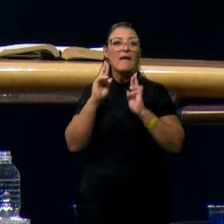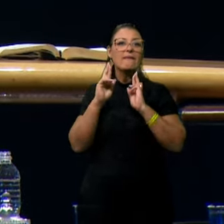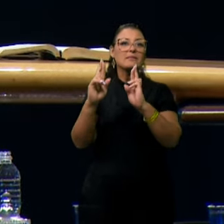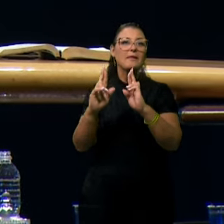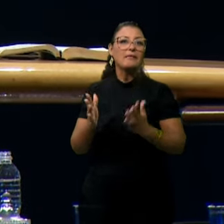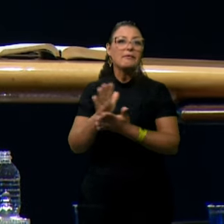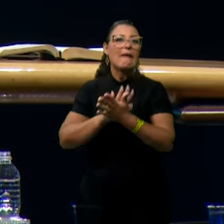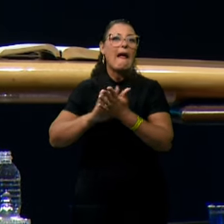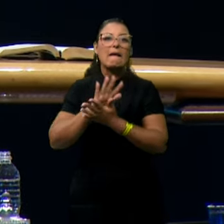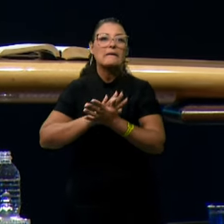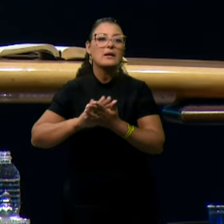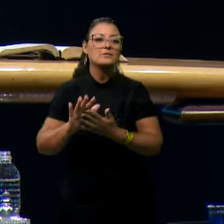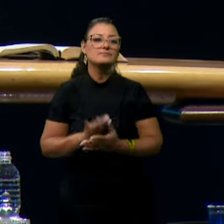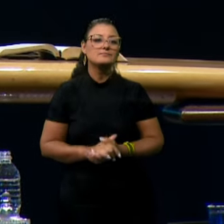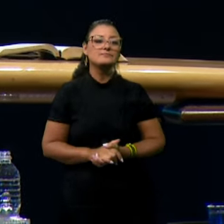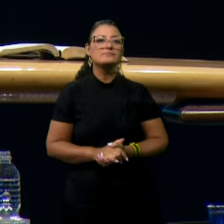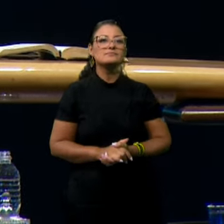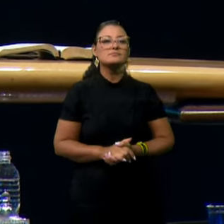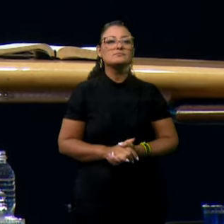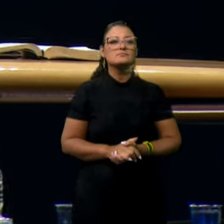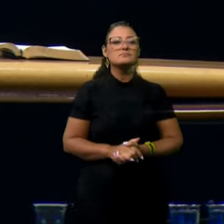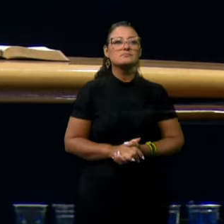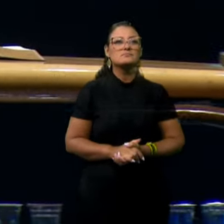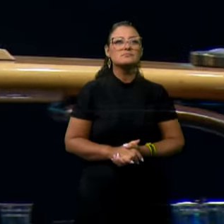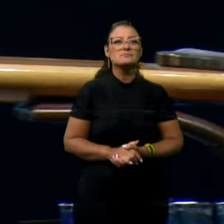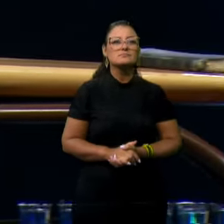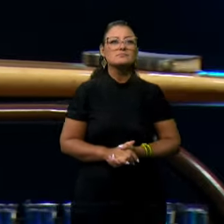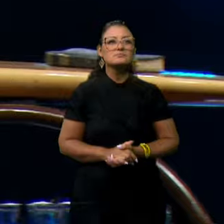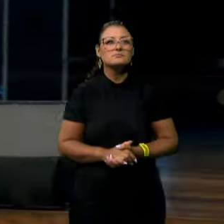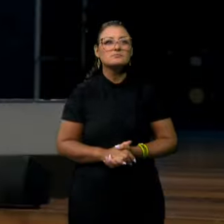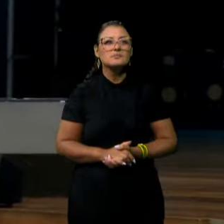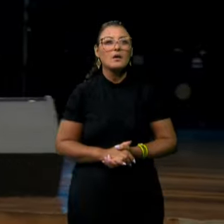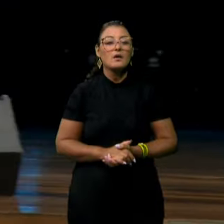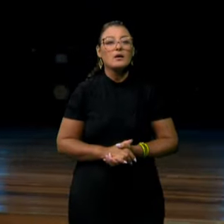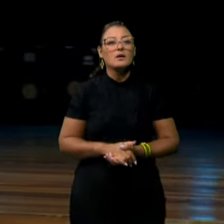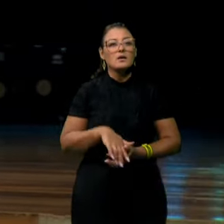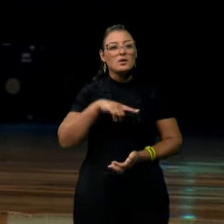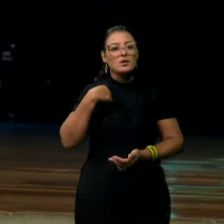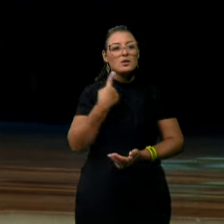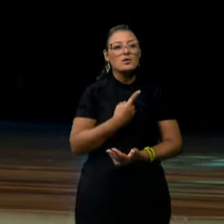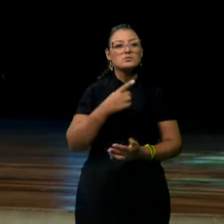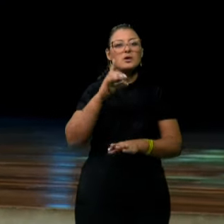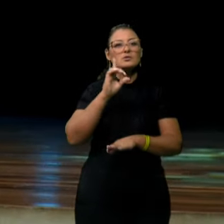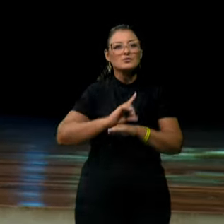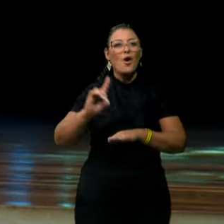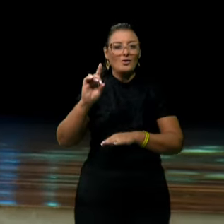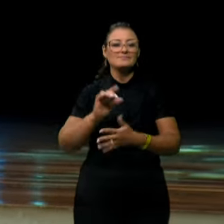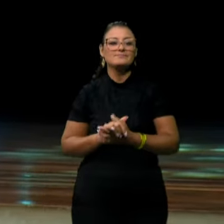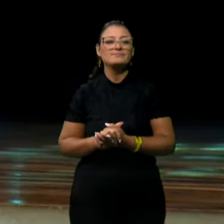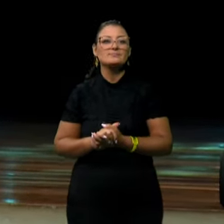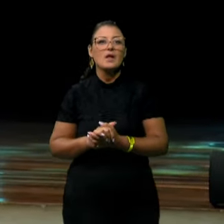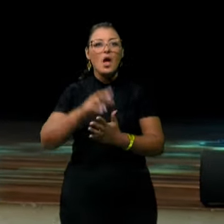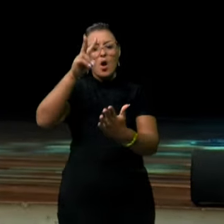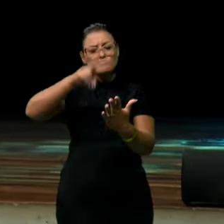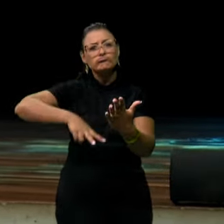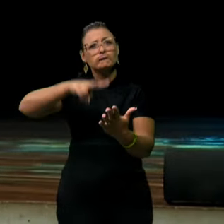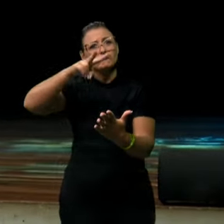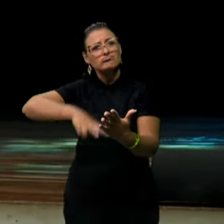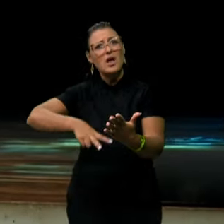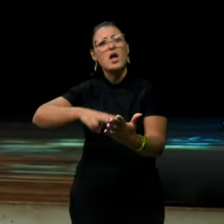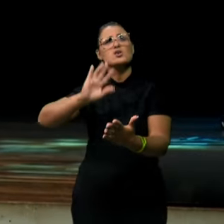está entendendo ou não E se não você é um ali Você já sabe tudo que nós sabemos enquanto tem ser flexionado uma moral de nossas nações